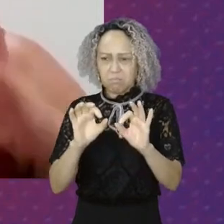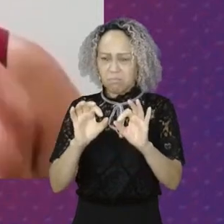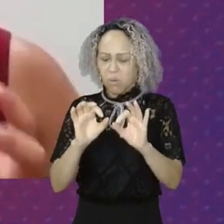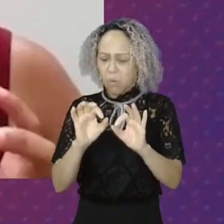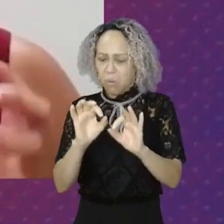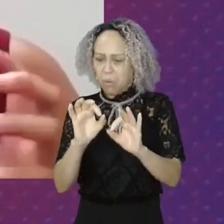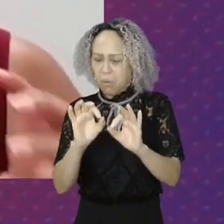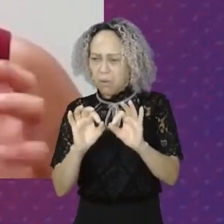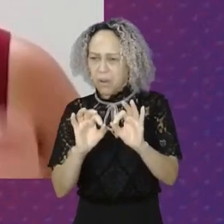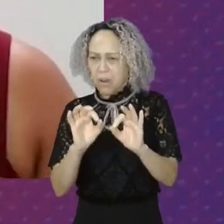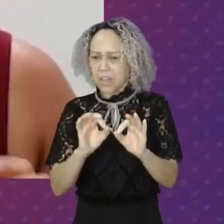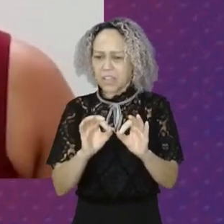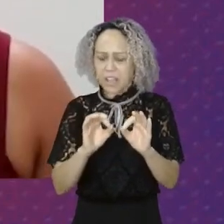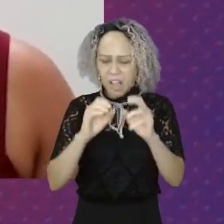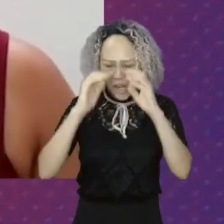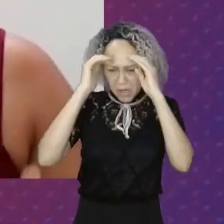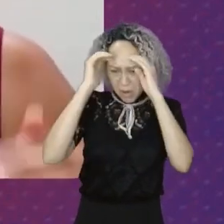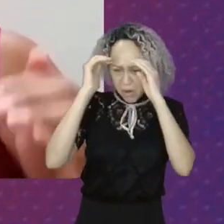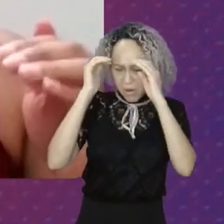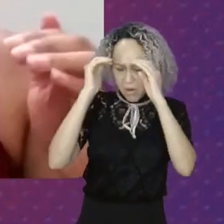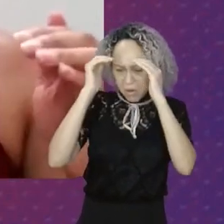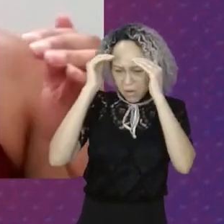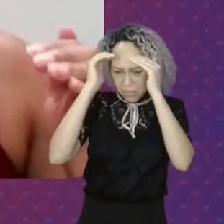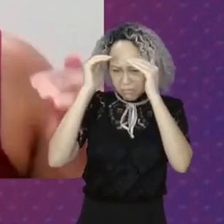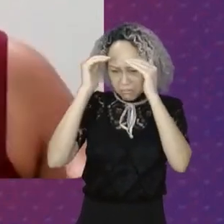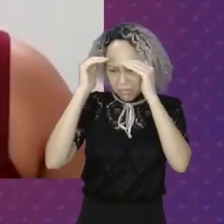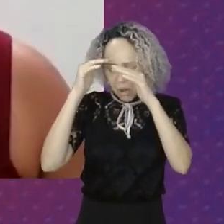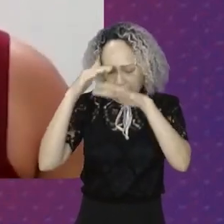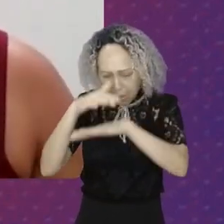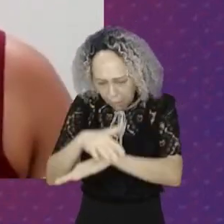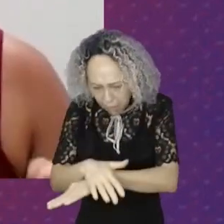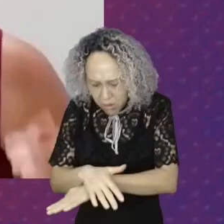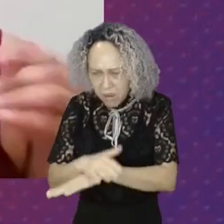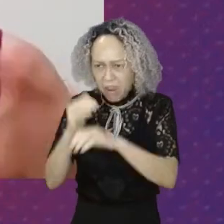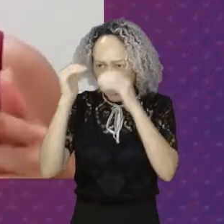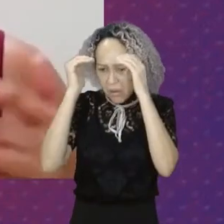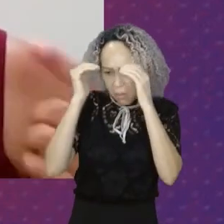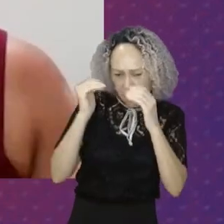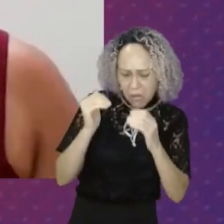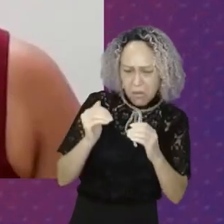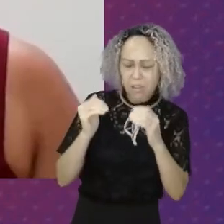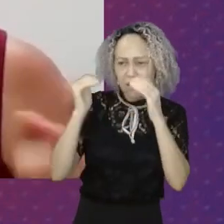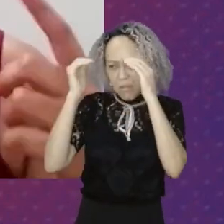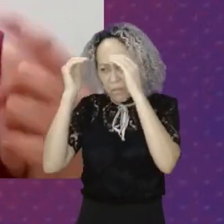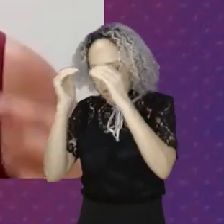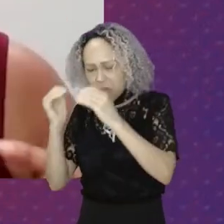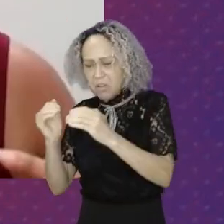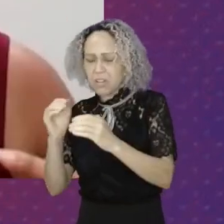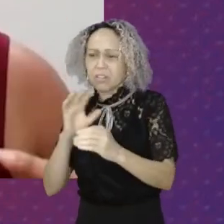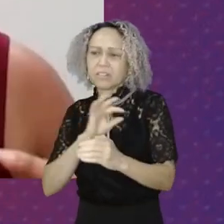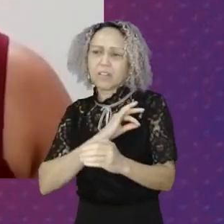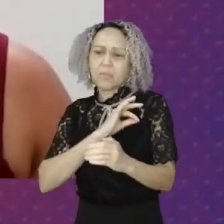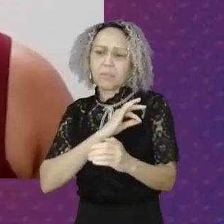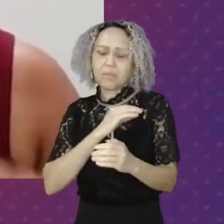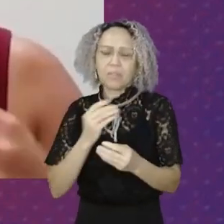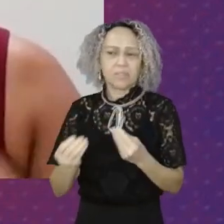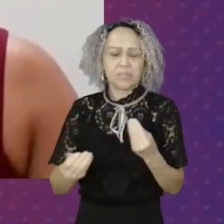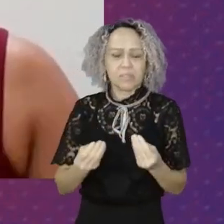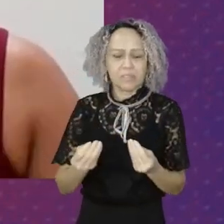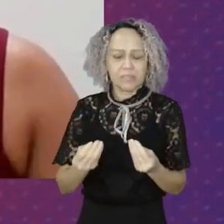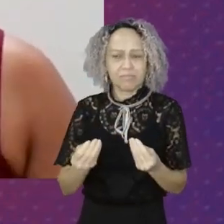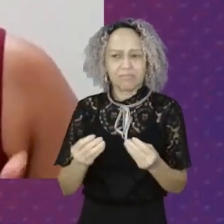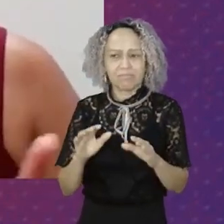foi construída para necessariamente, manter e naturalizar desigualdade